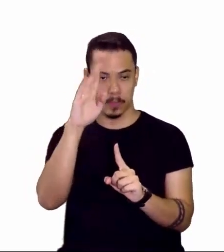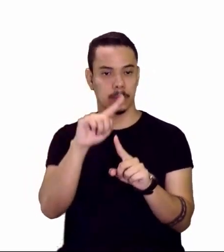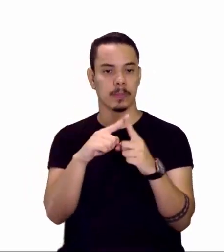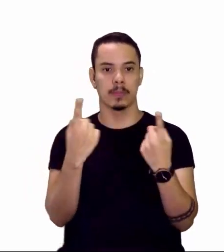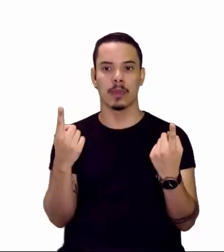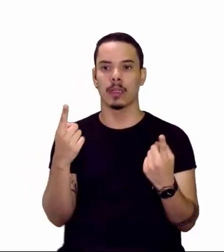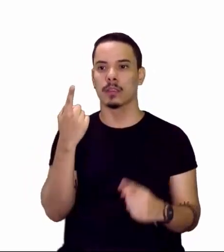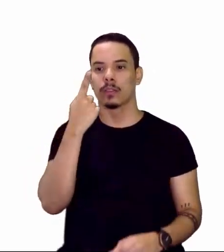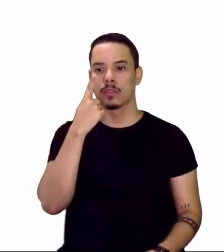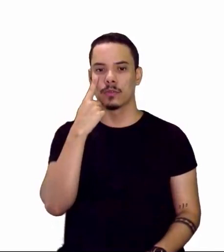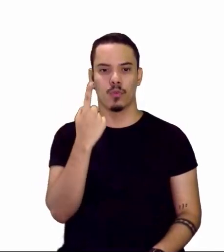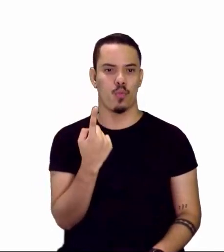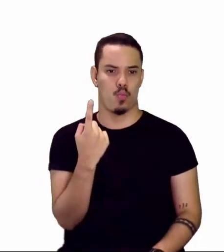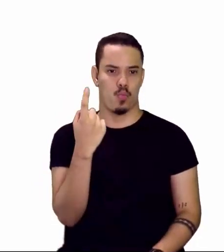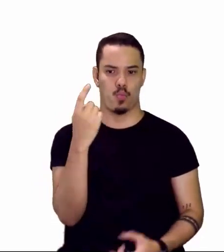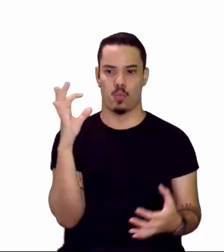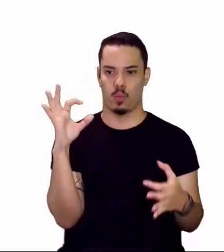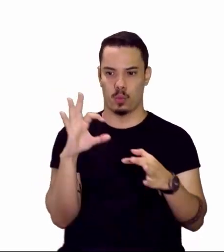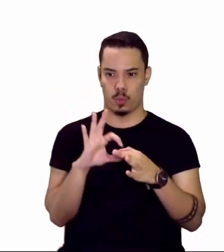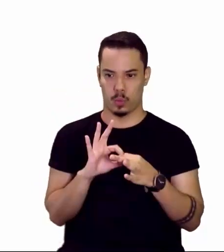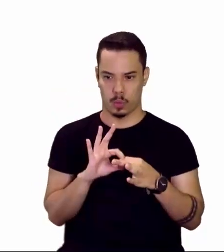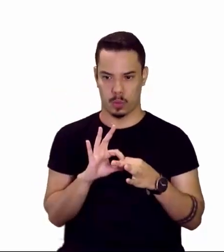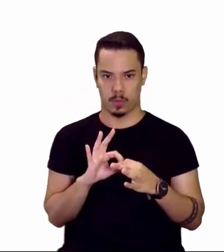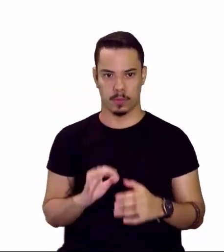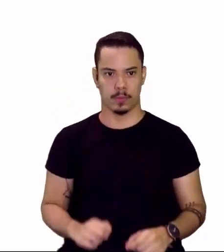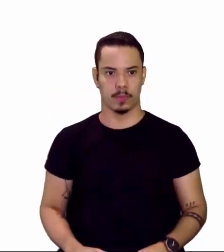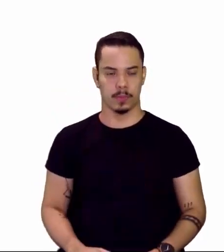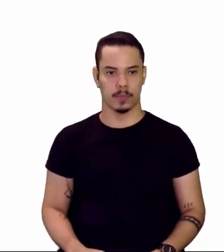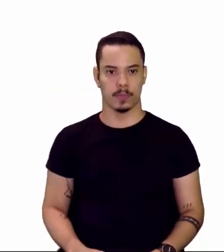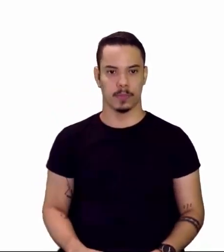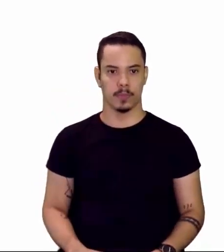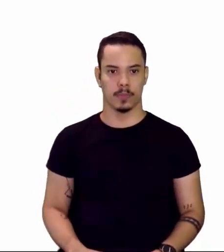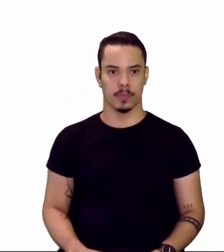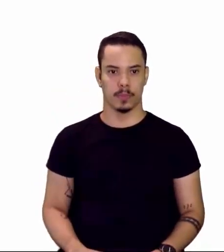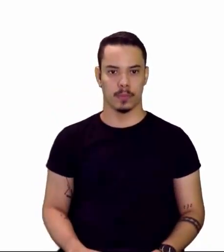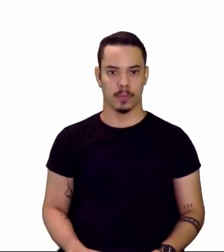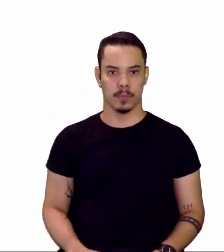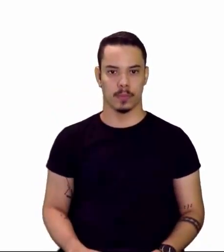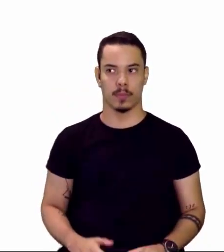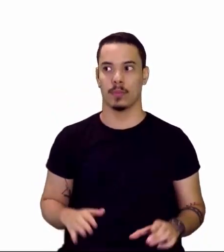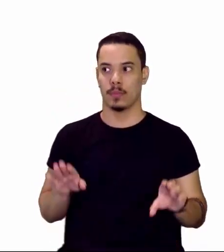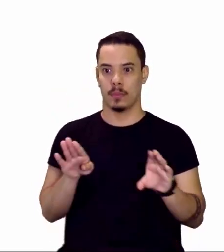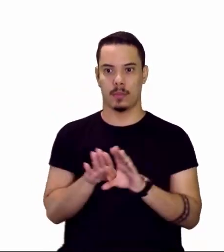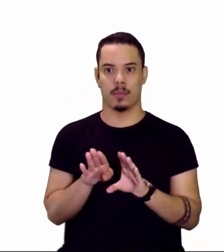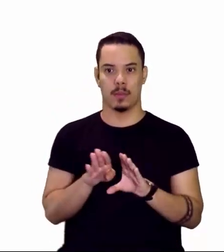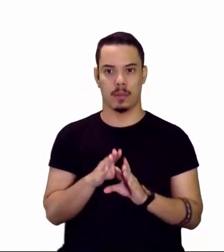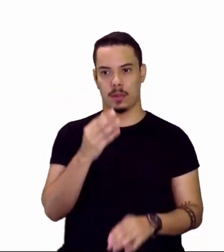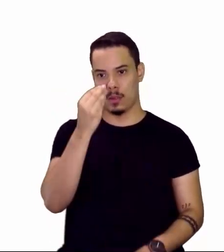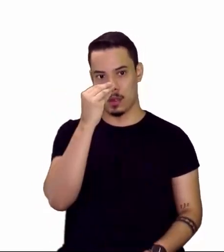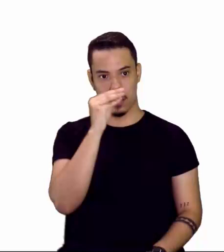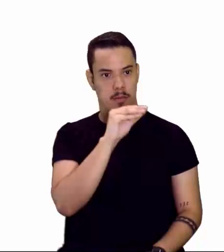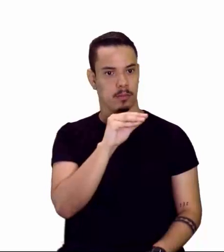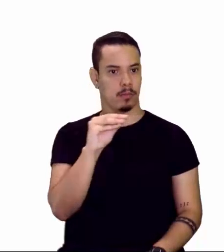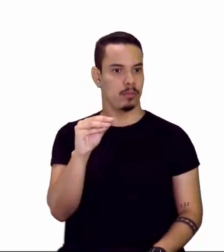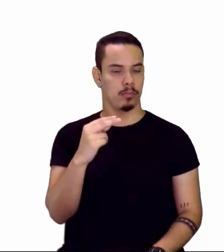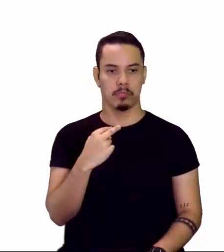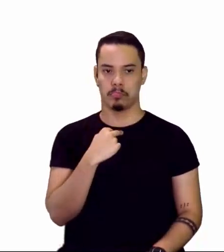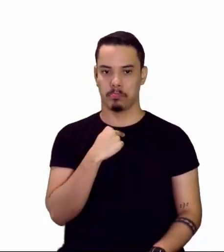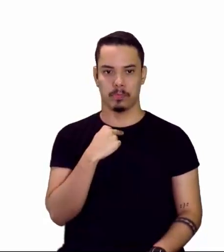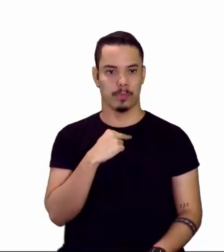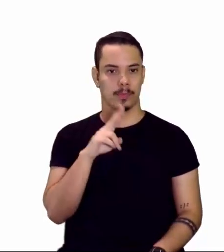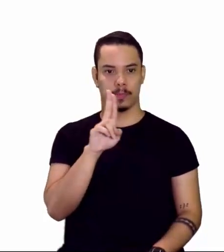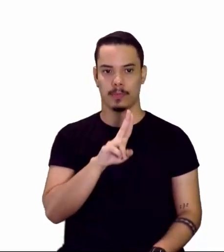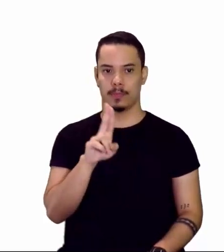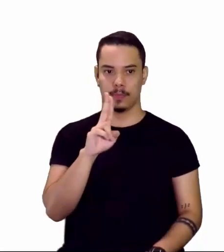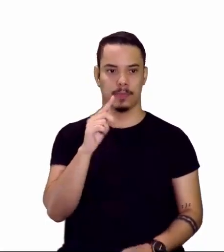apenas os átomos unidos ao redor do átomo central. E ignoramos, portanto, os pares de elétrons não usados